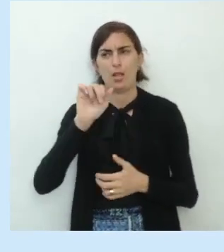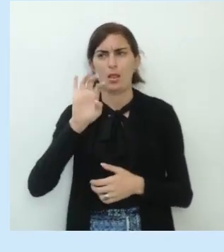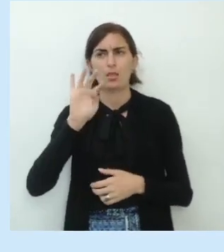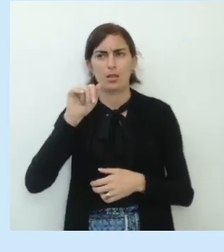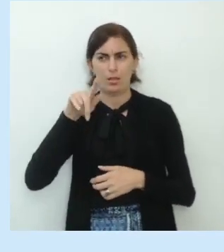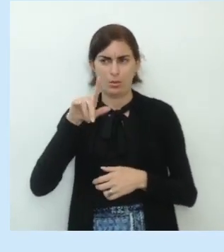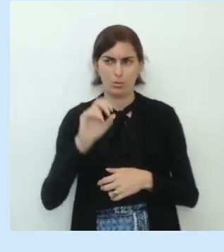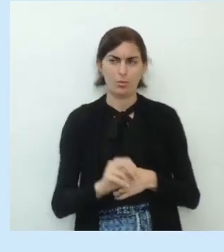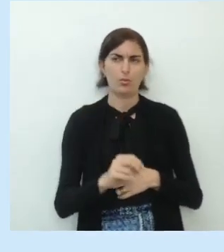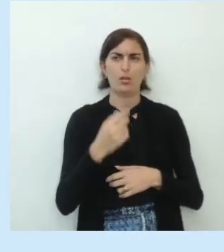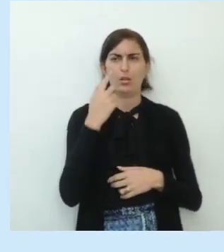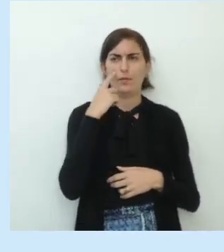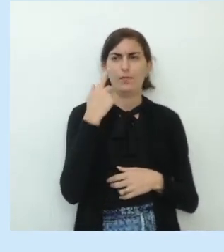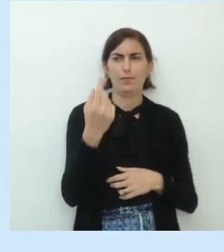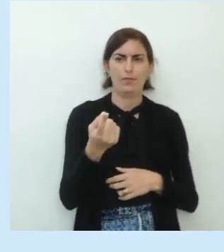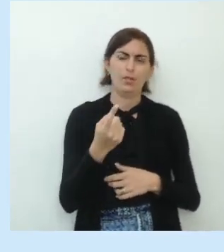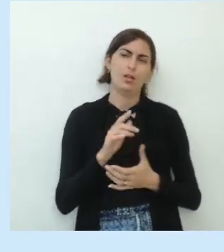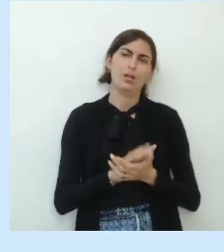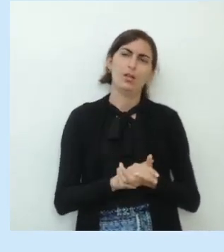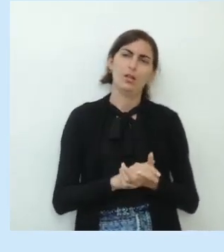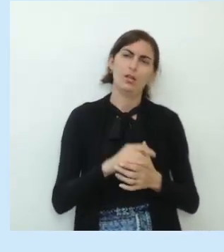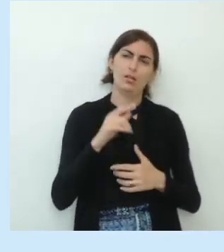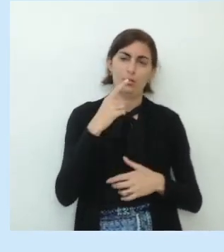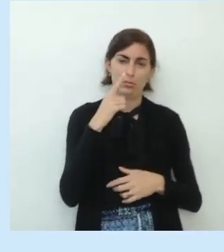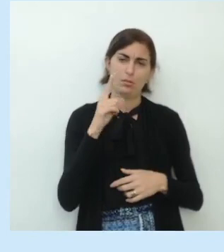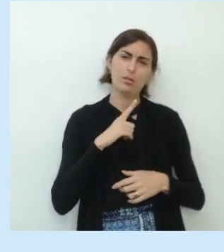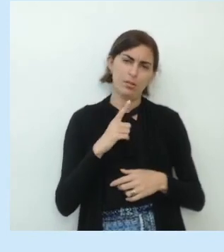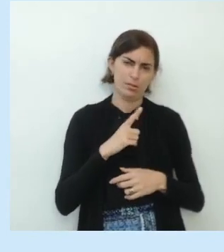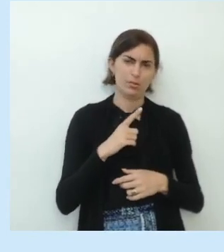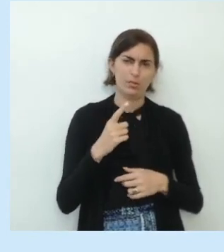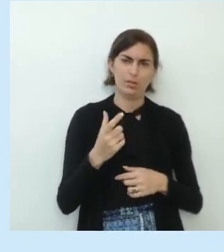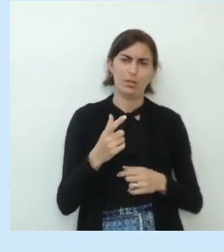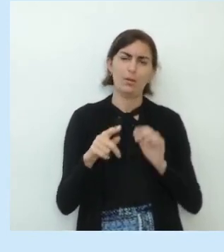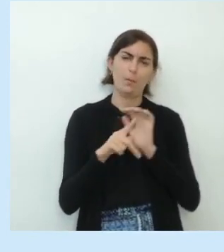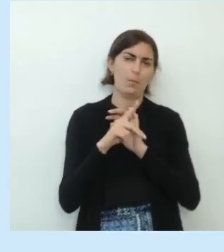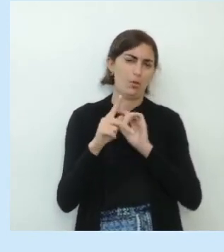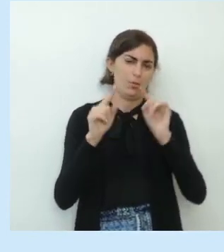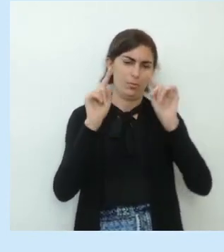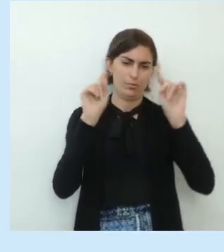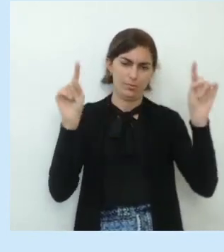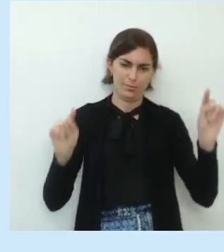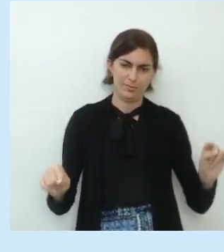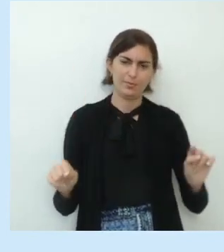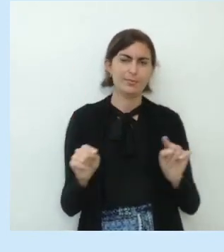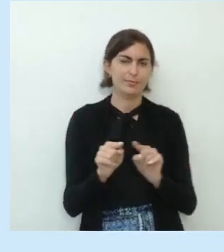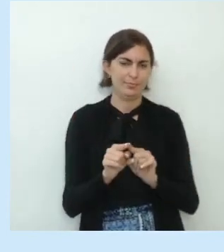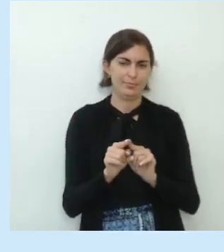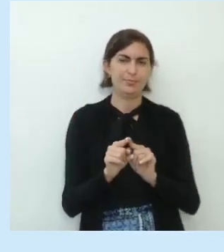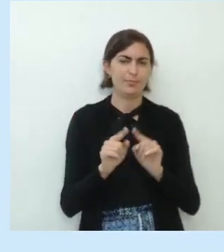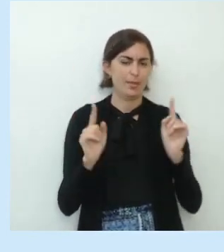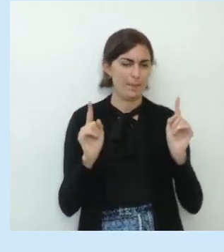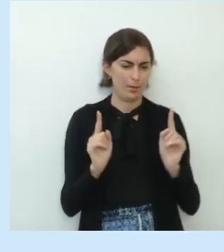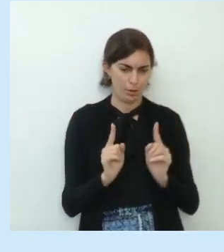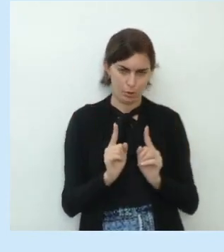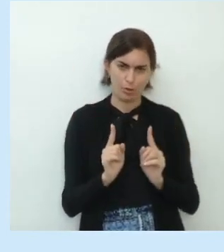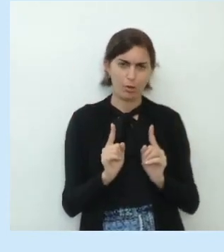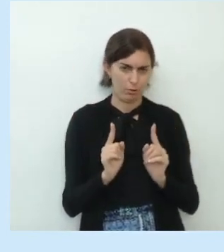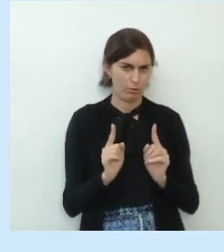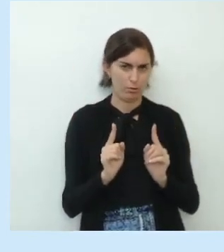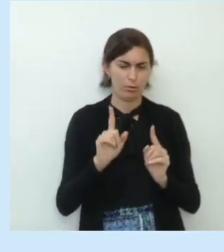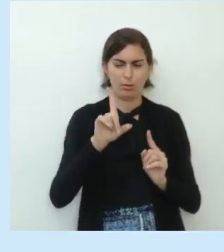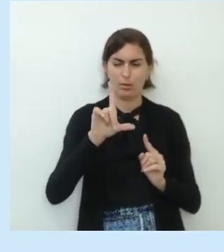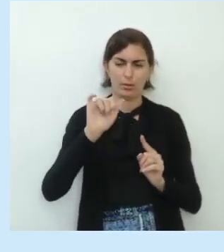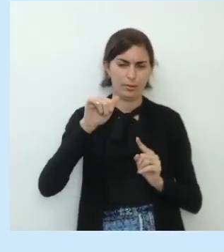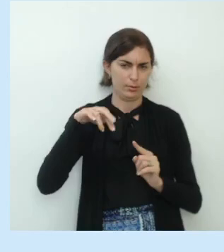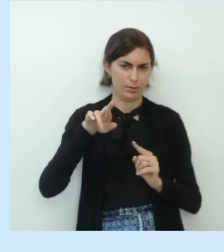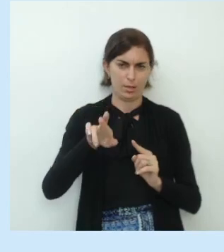retângulo. Então, esse retângulo, ele tem as proporcionalidades do retângulo menor na forma linear,